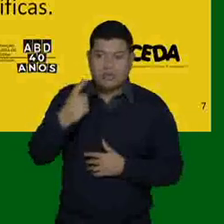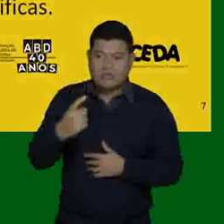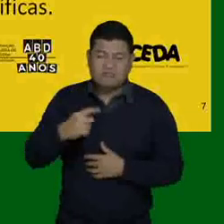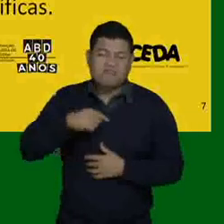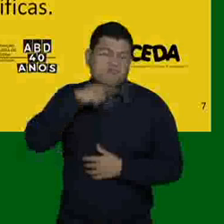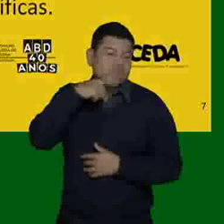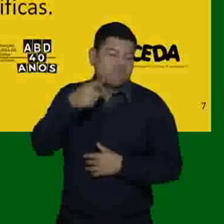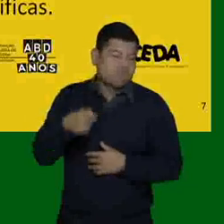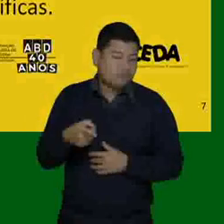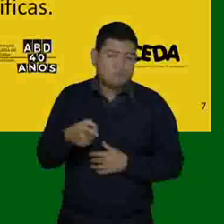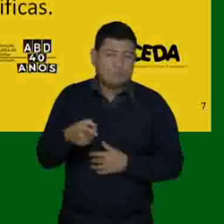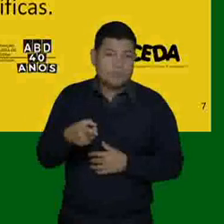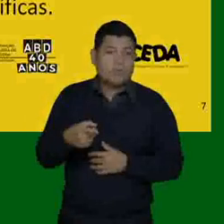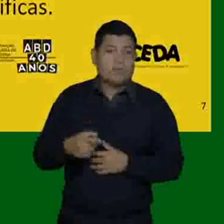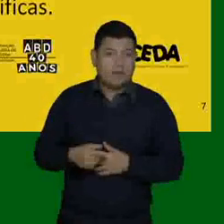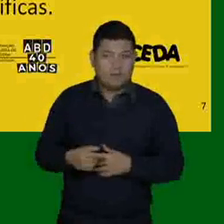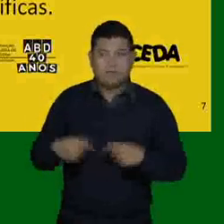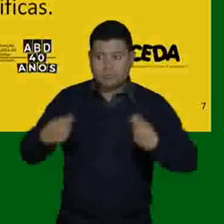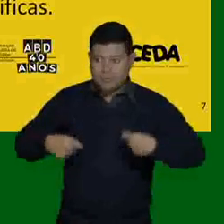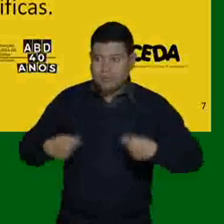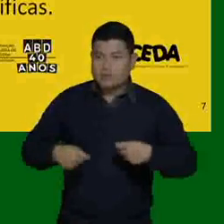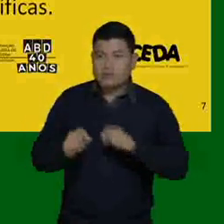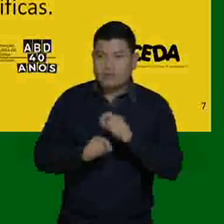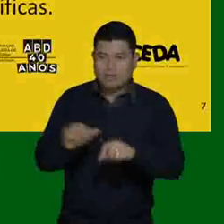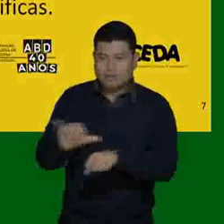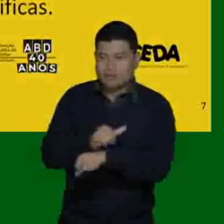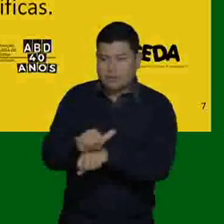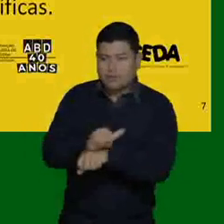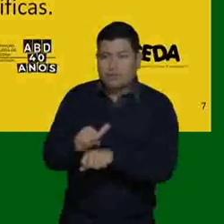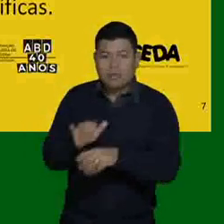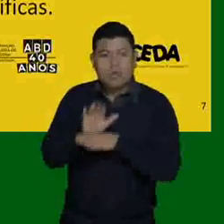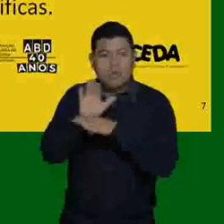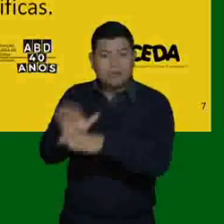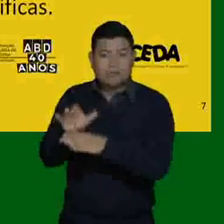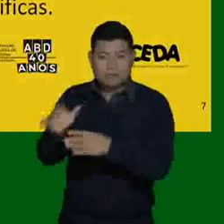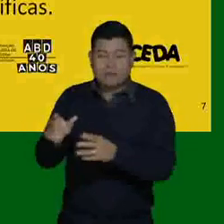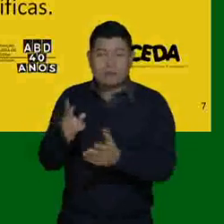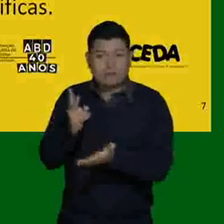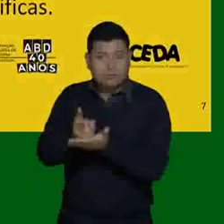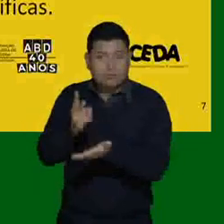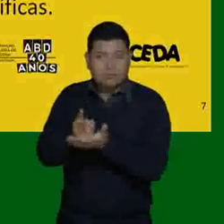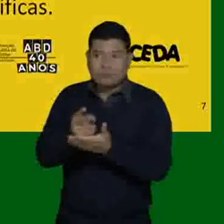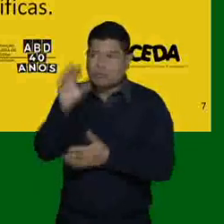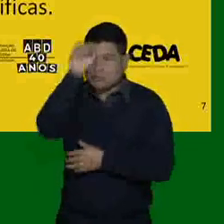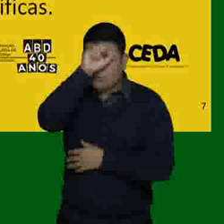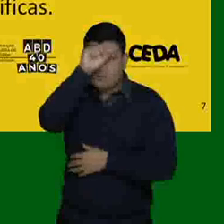também para lidar com esses alunos que são superdotados